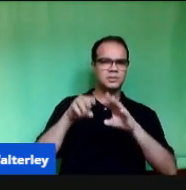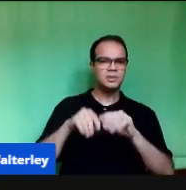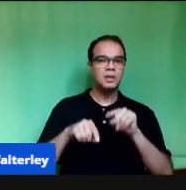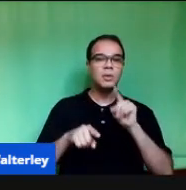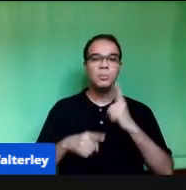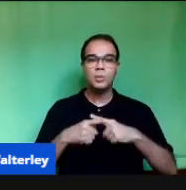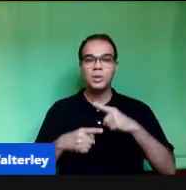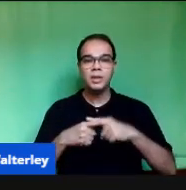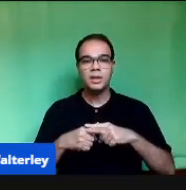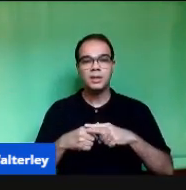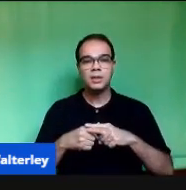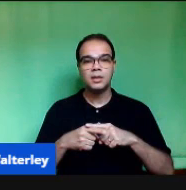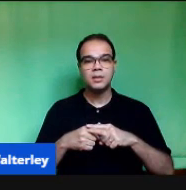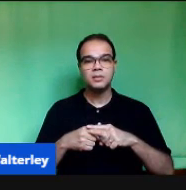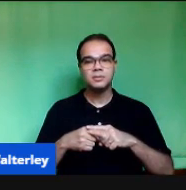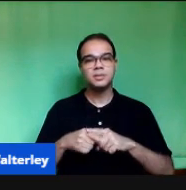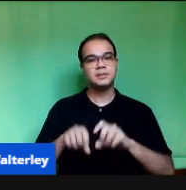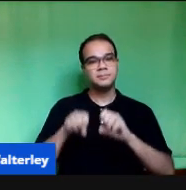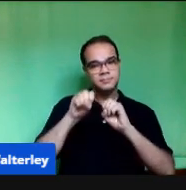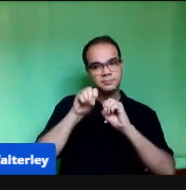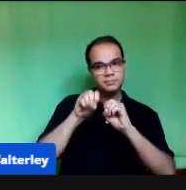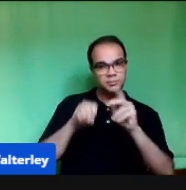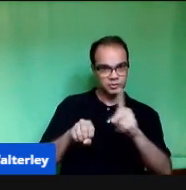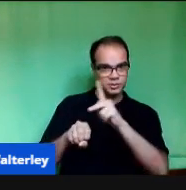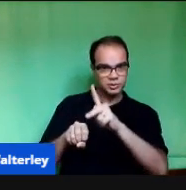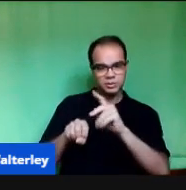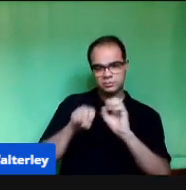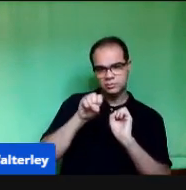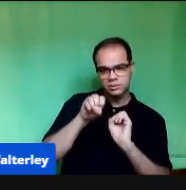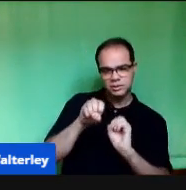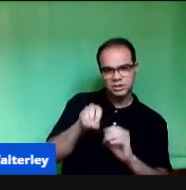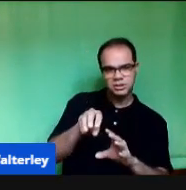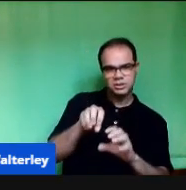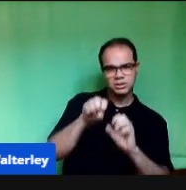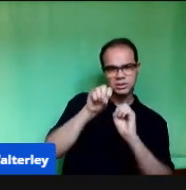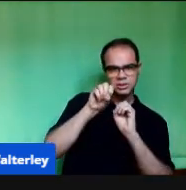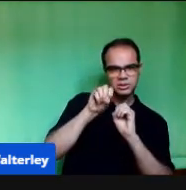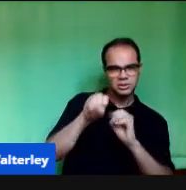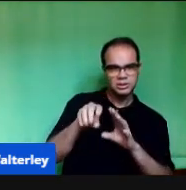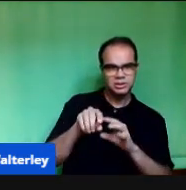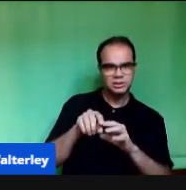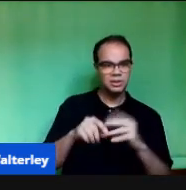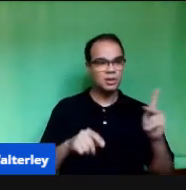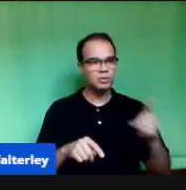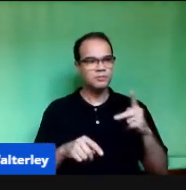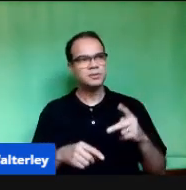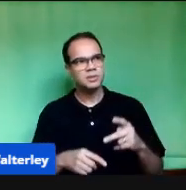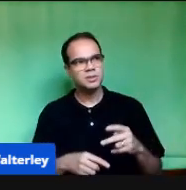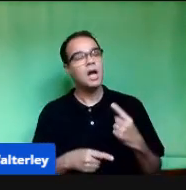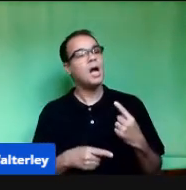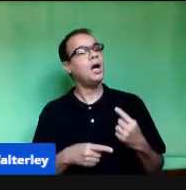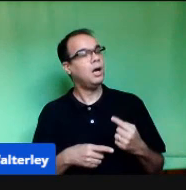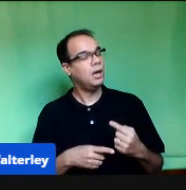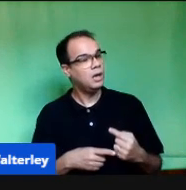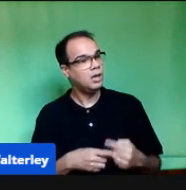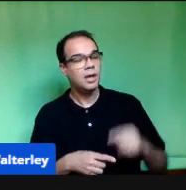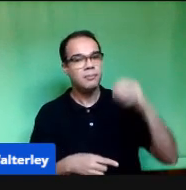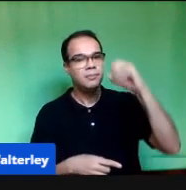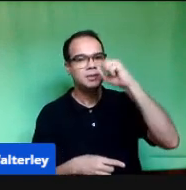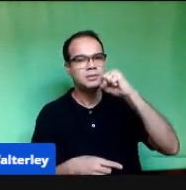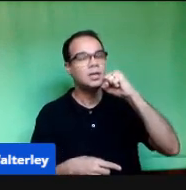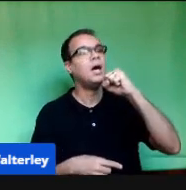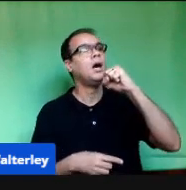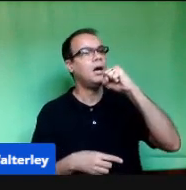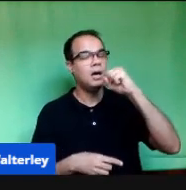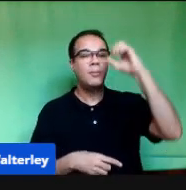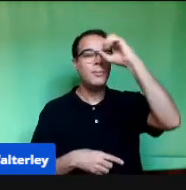esse professor para lidar com situações que porventura possam acontecer. Qual é a postura